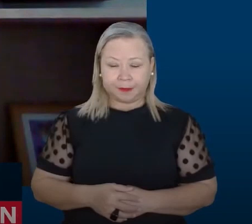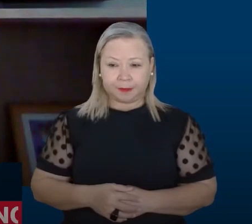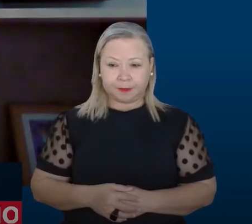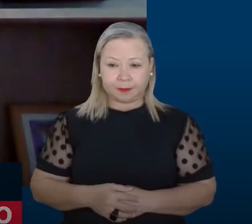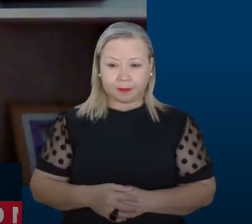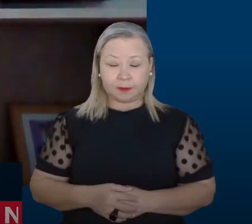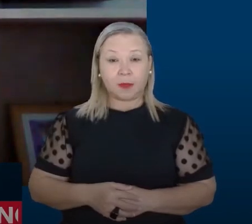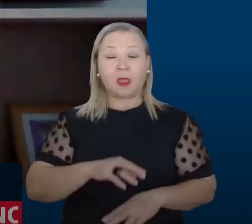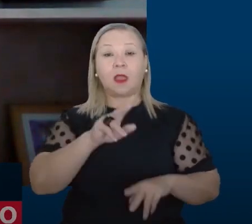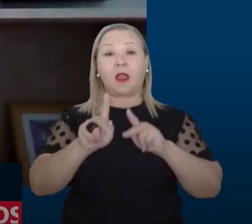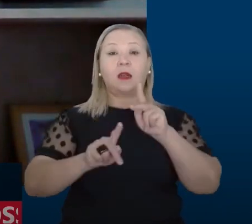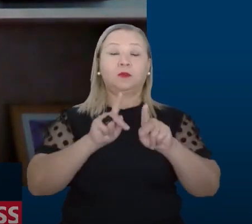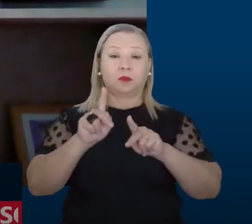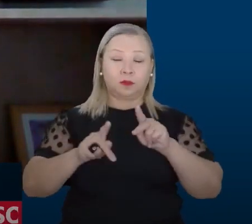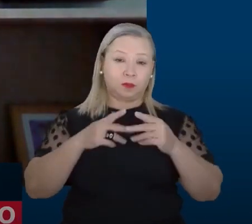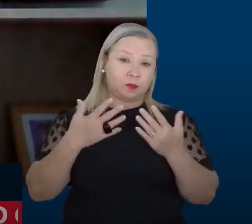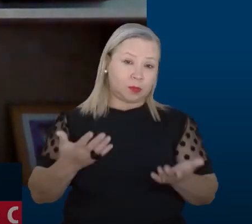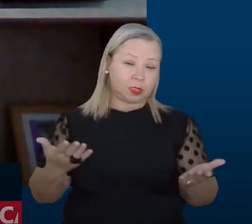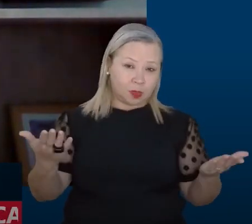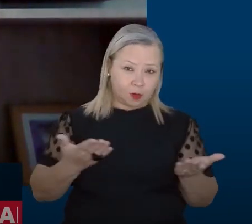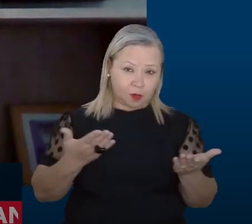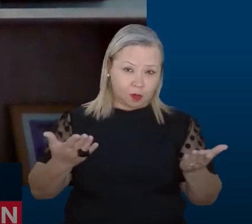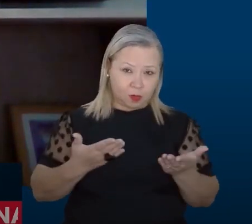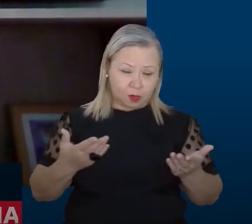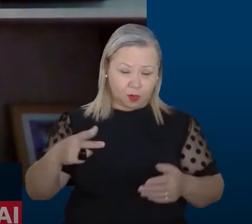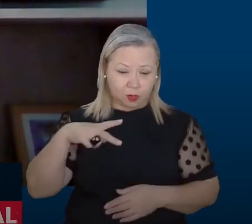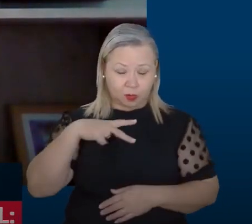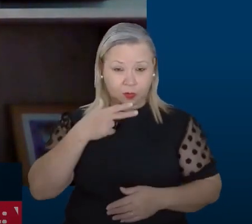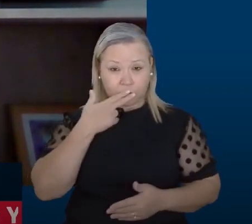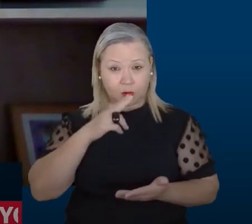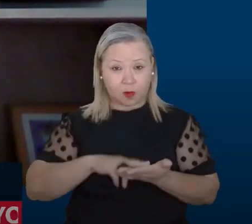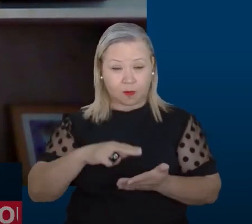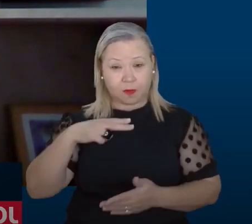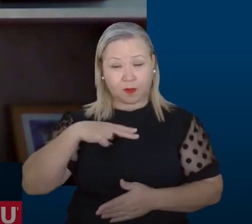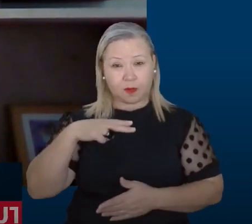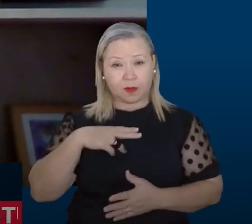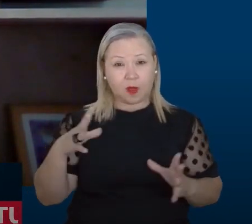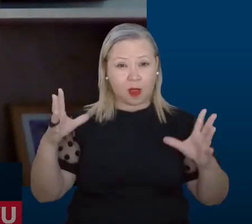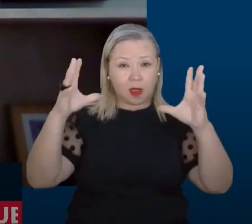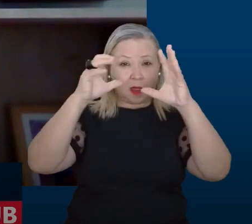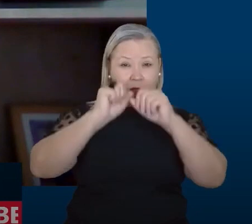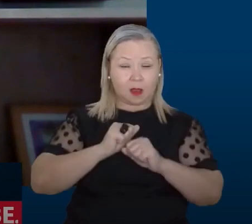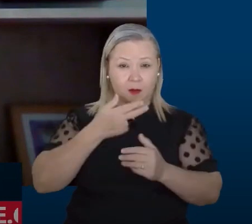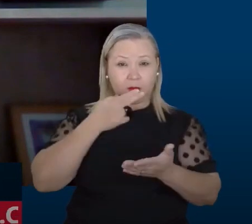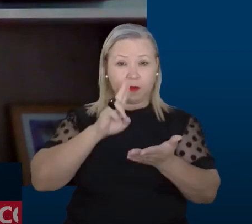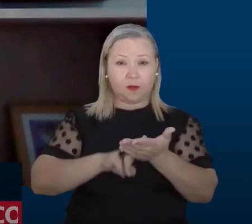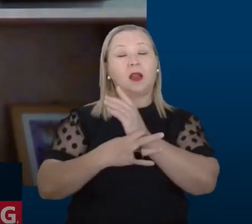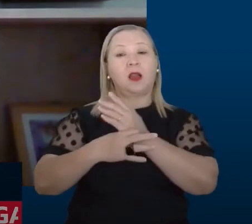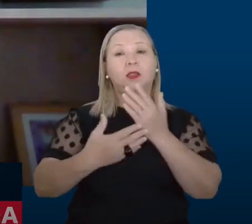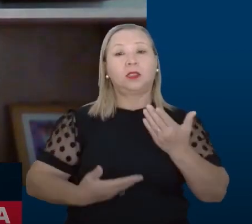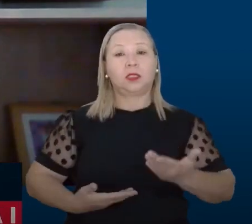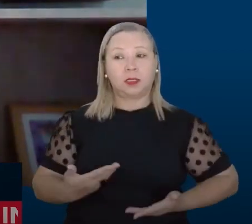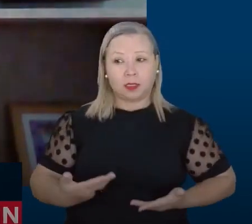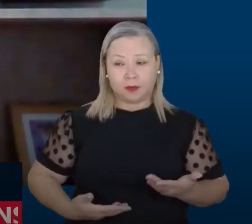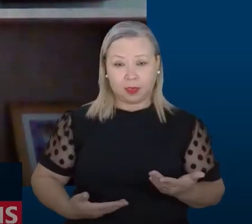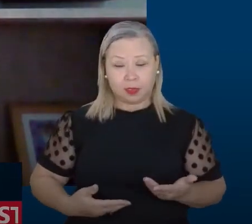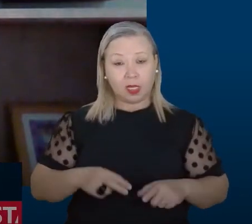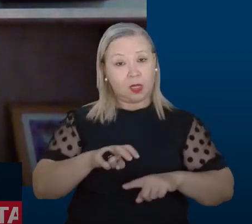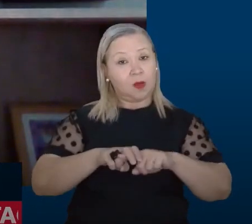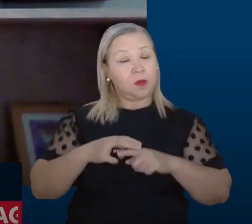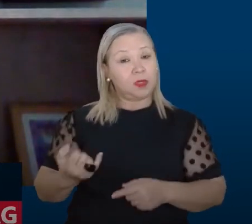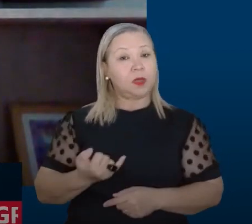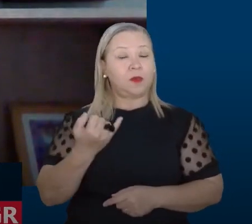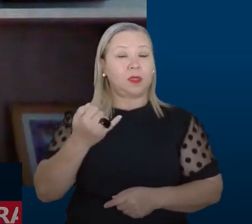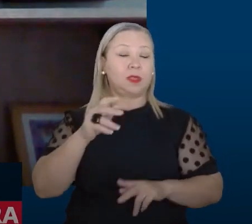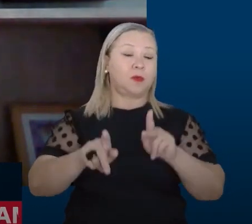A população, se hoje o Correio for privatizado, além do grande apagão postal, ela vai ficar sem a cesta desse serviço. É isso que a população